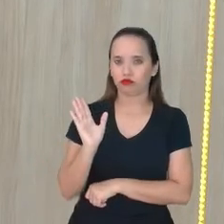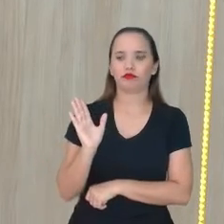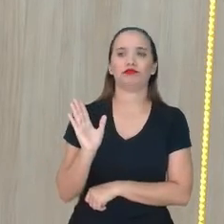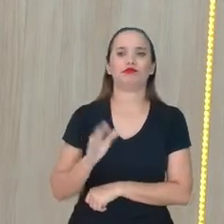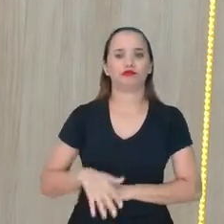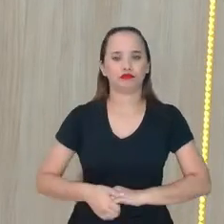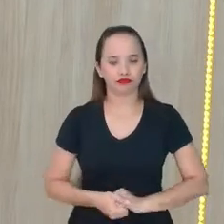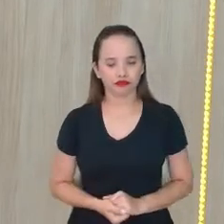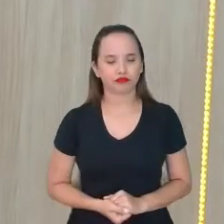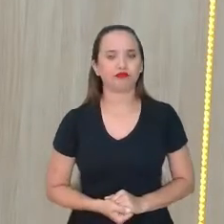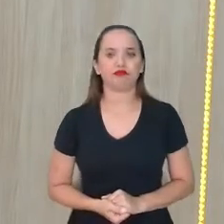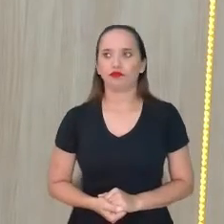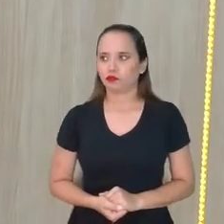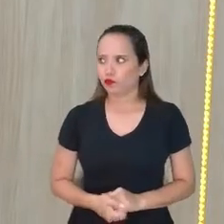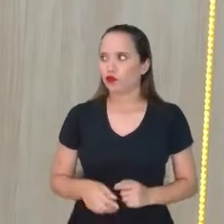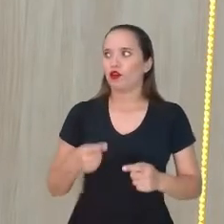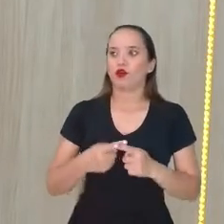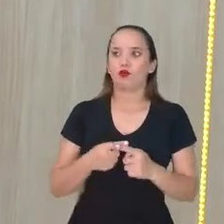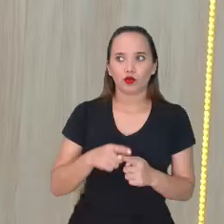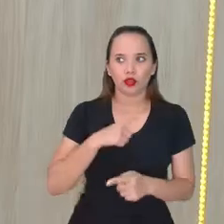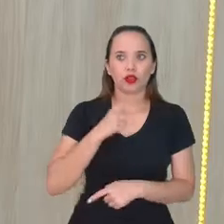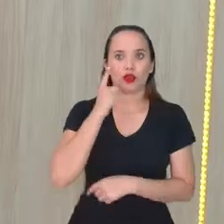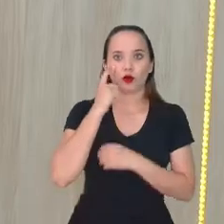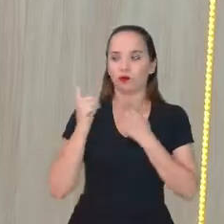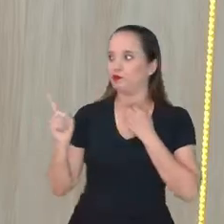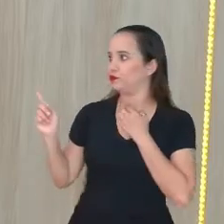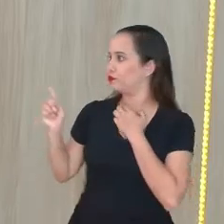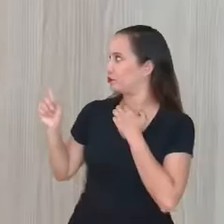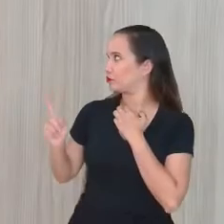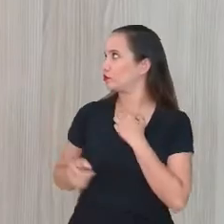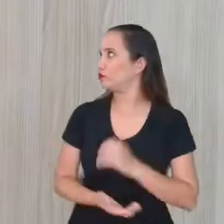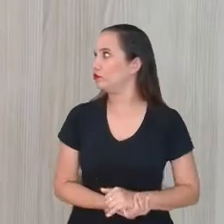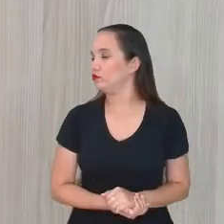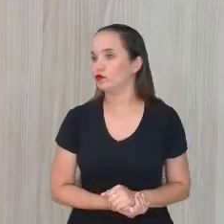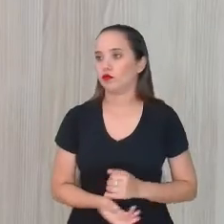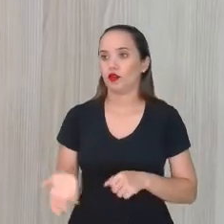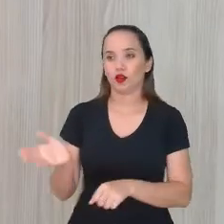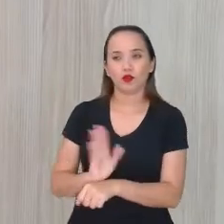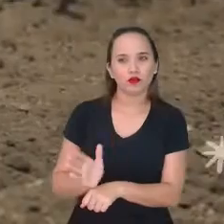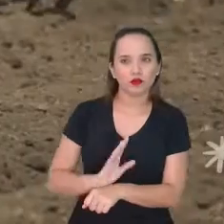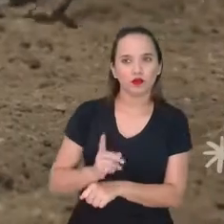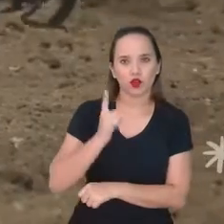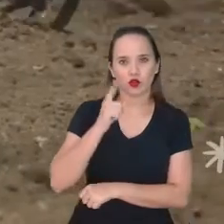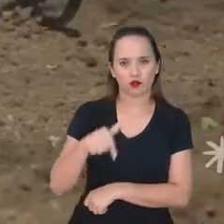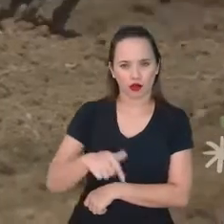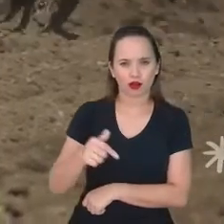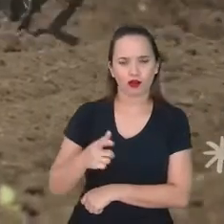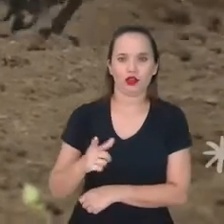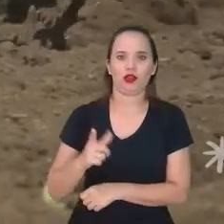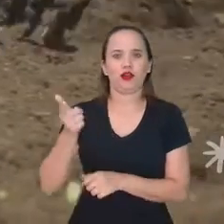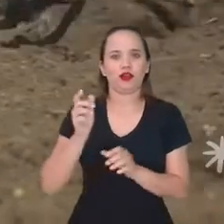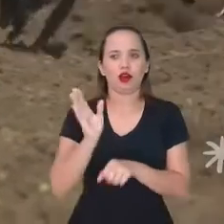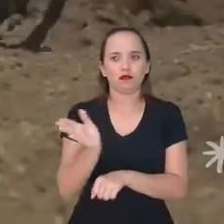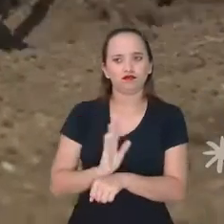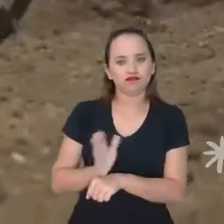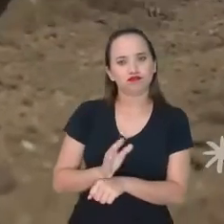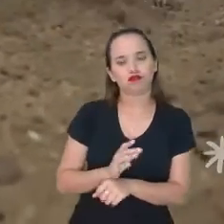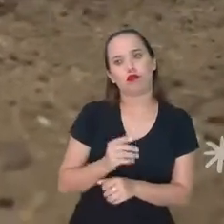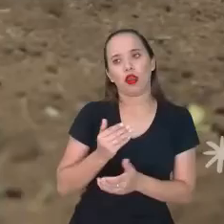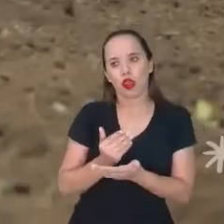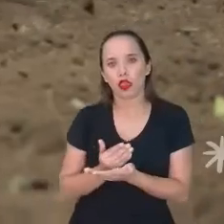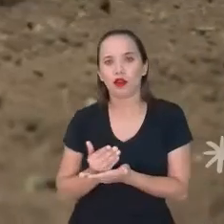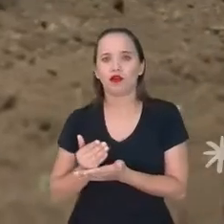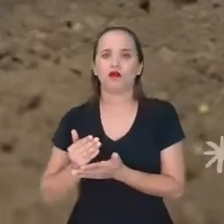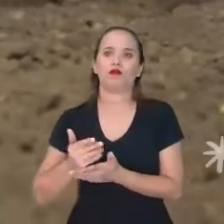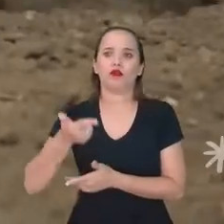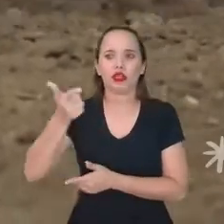Sim, com não é certeza. não? Porque você pega, ó, olha só. Que o vídeo aqui ele está reproduzindo, ele vai e volta, né? Isso.